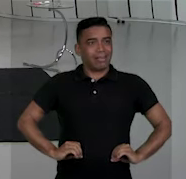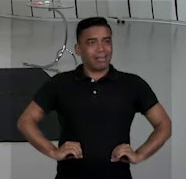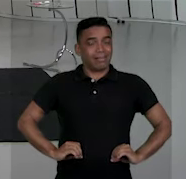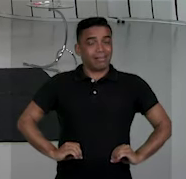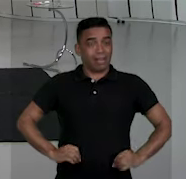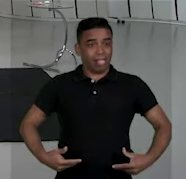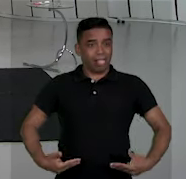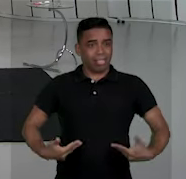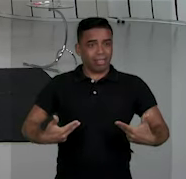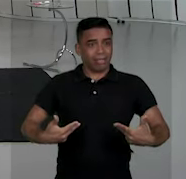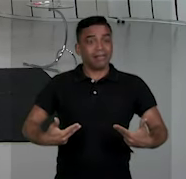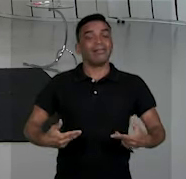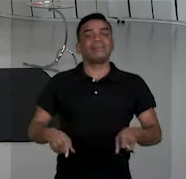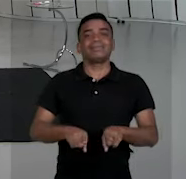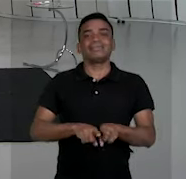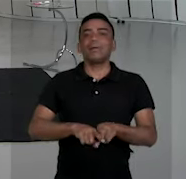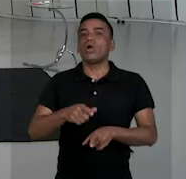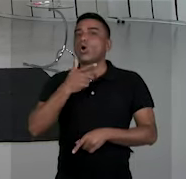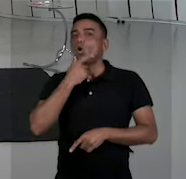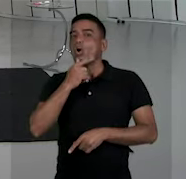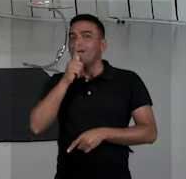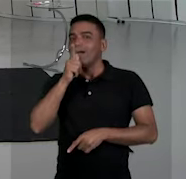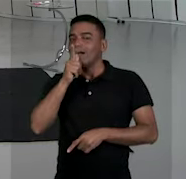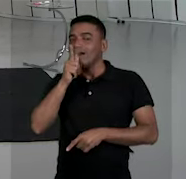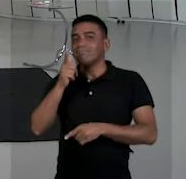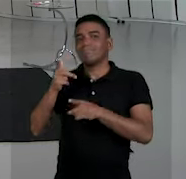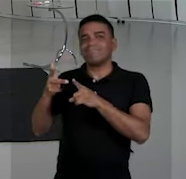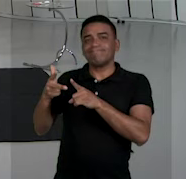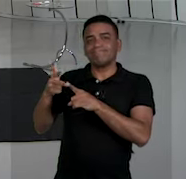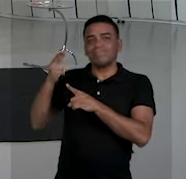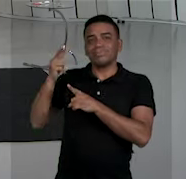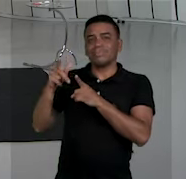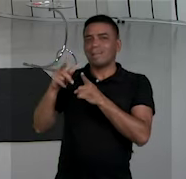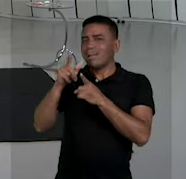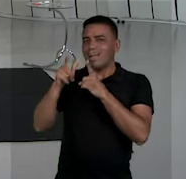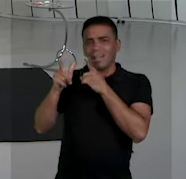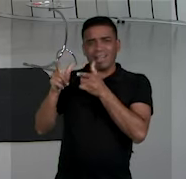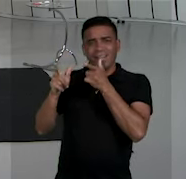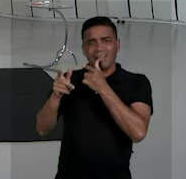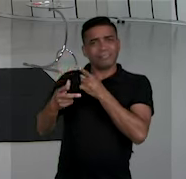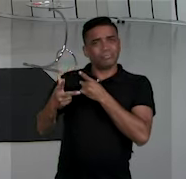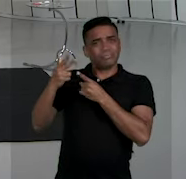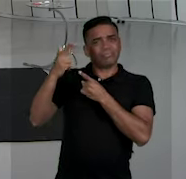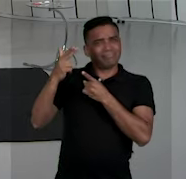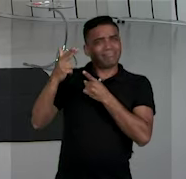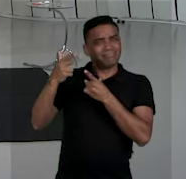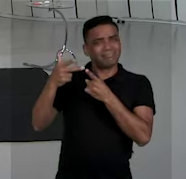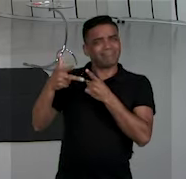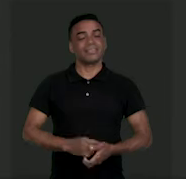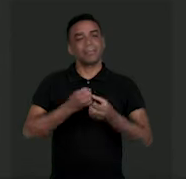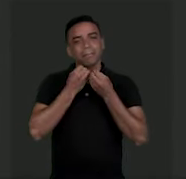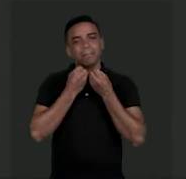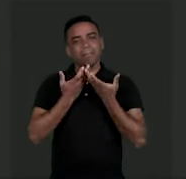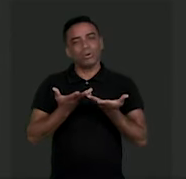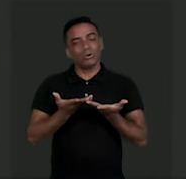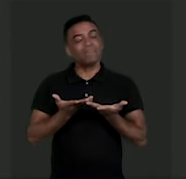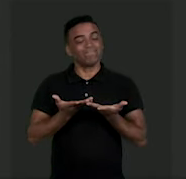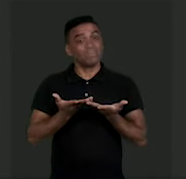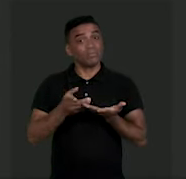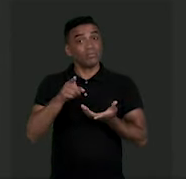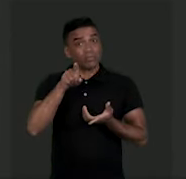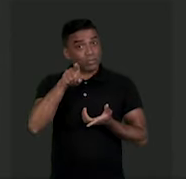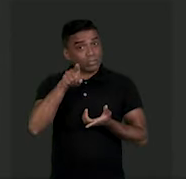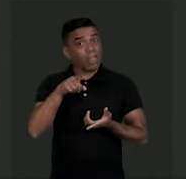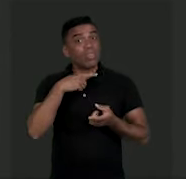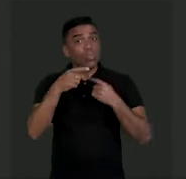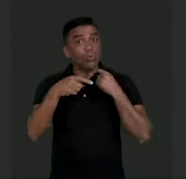e tem também a vasectomia, que a gente corta, faz a secção do ducto deferente do homem. Ótimo. Bom, pessoal, se você